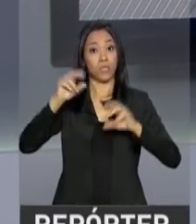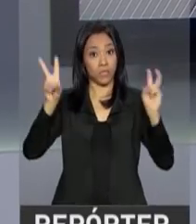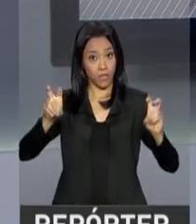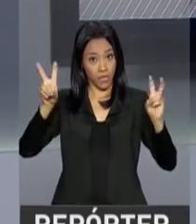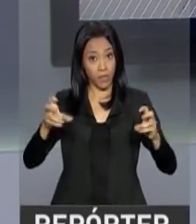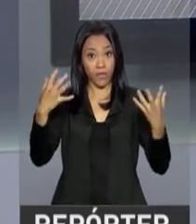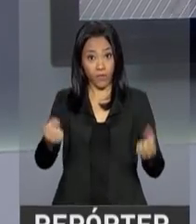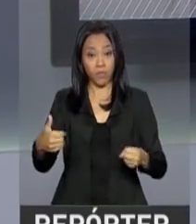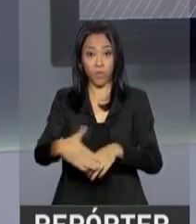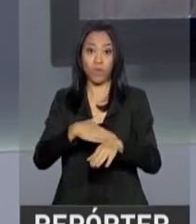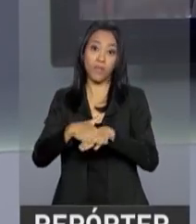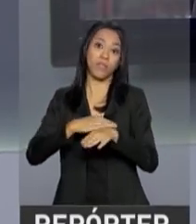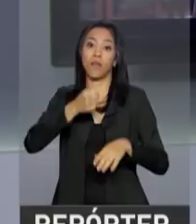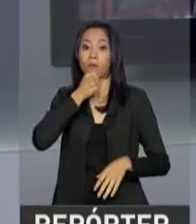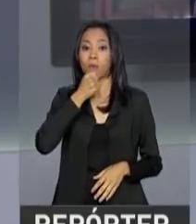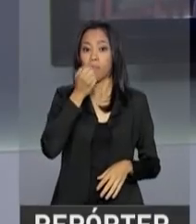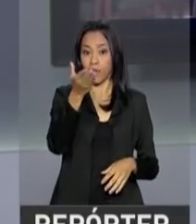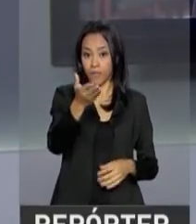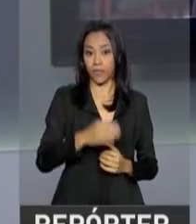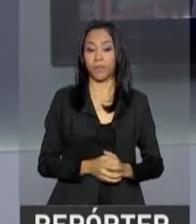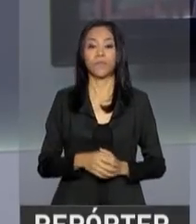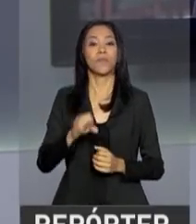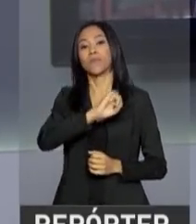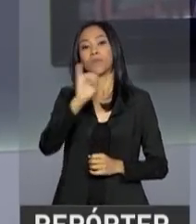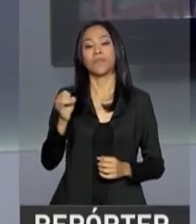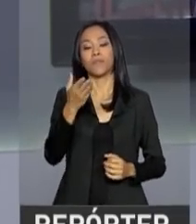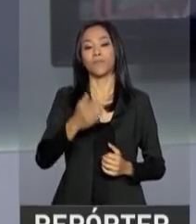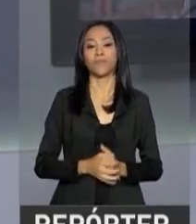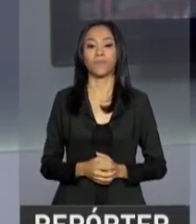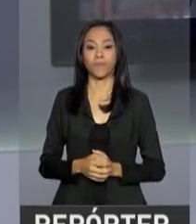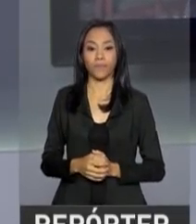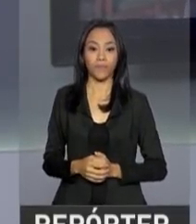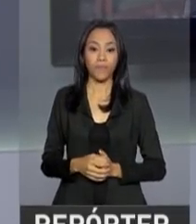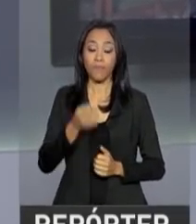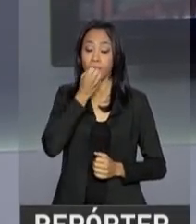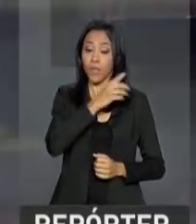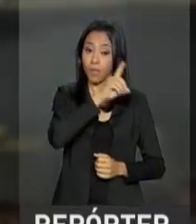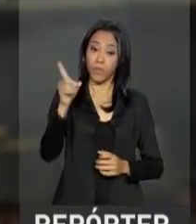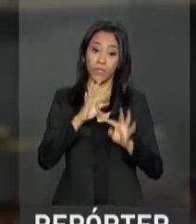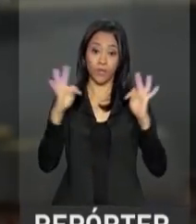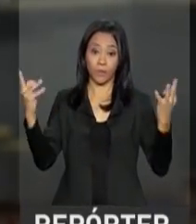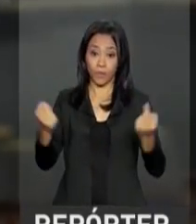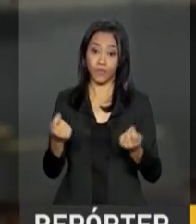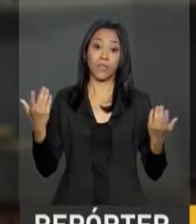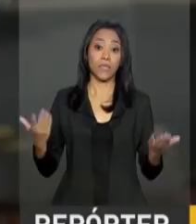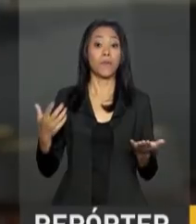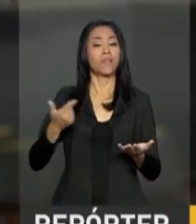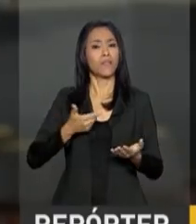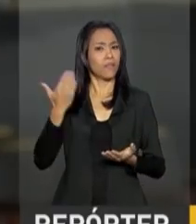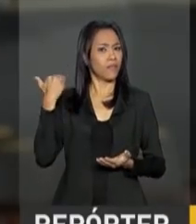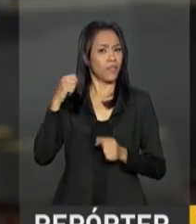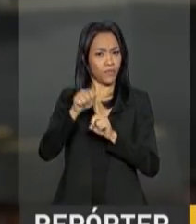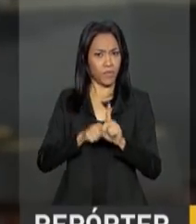conversar agora com o repórter nem pereira o lanac é com você está está bom dia a todos pois esta está desde novembro do ano